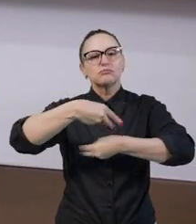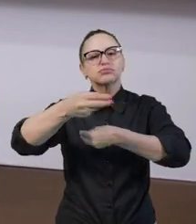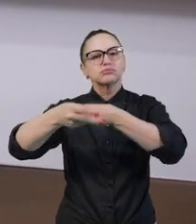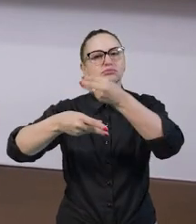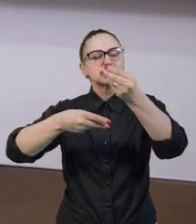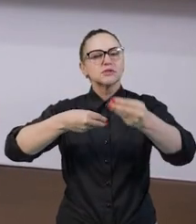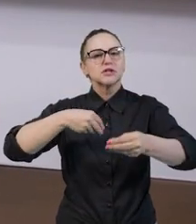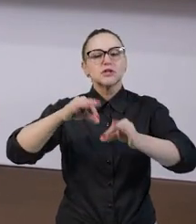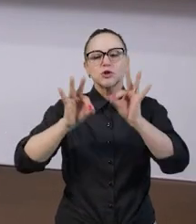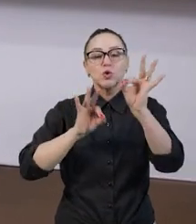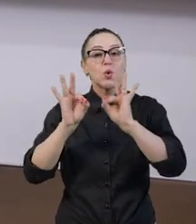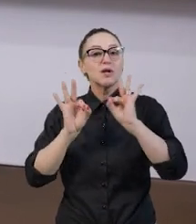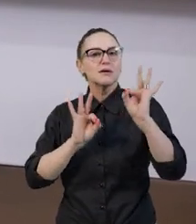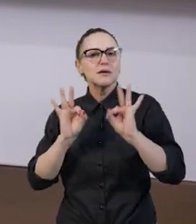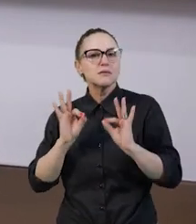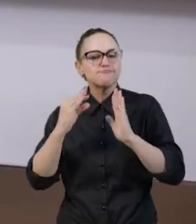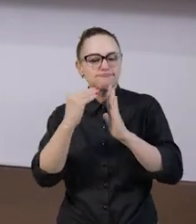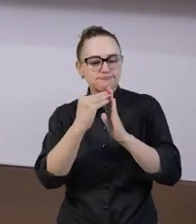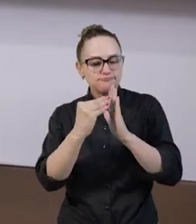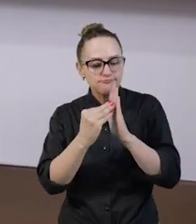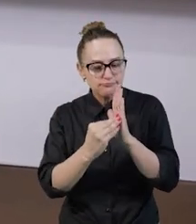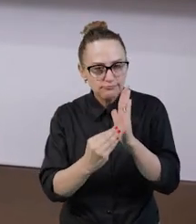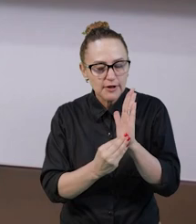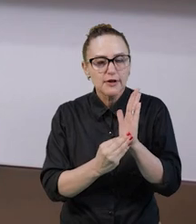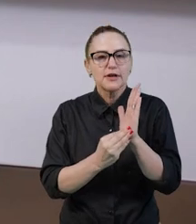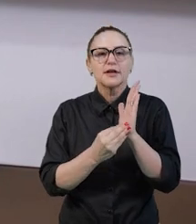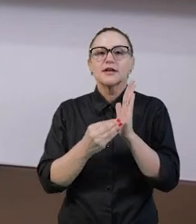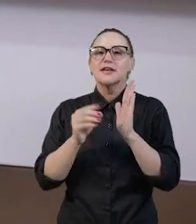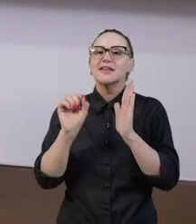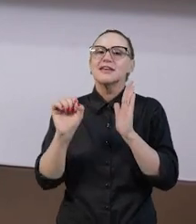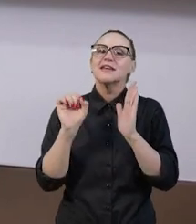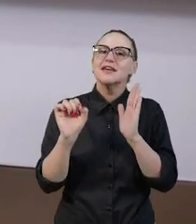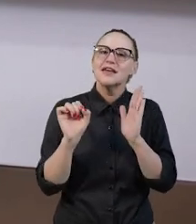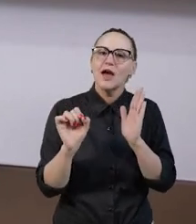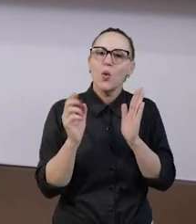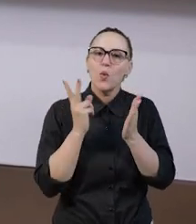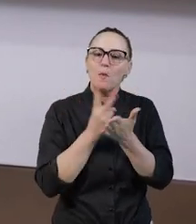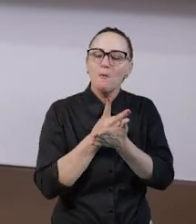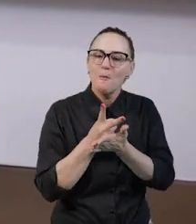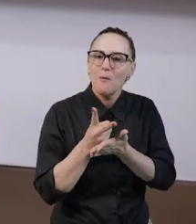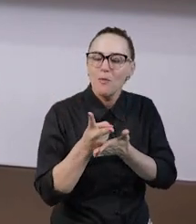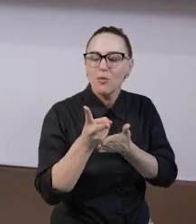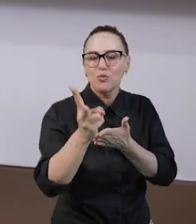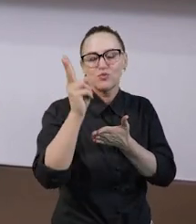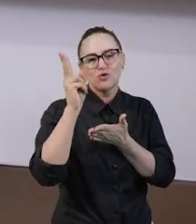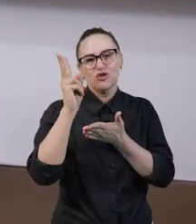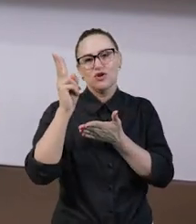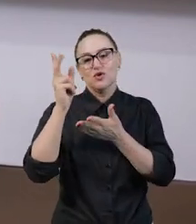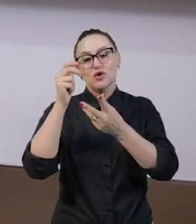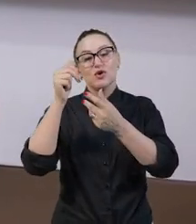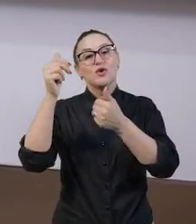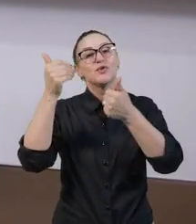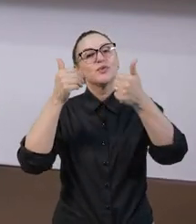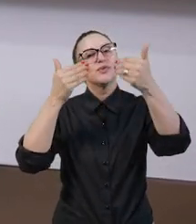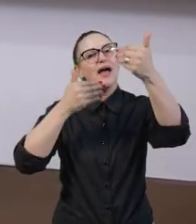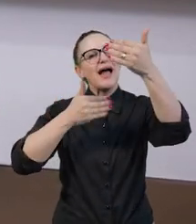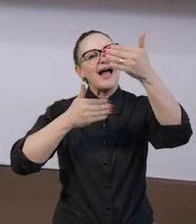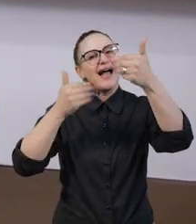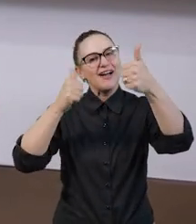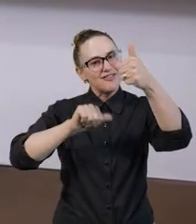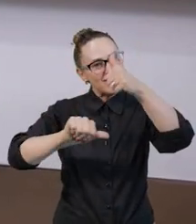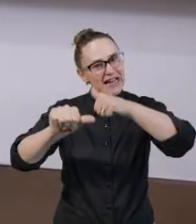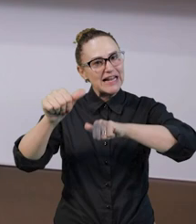organizacional de conteúdos baseado num processo contínuo de avaliação dos alunos